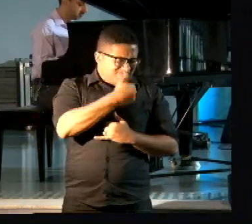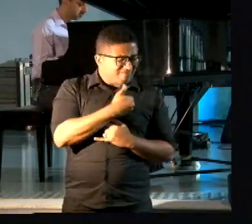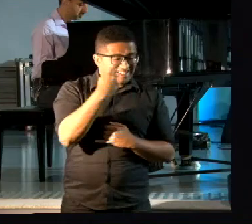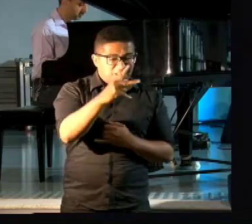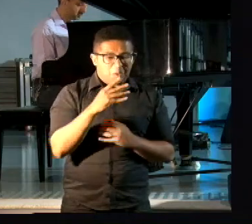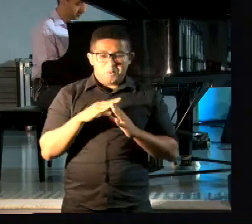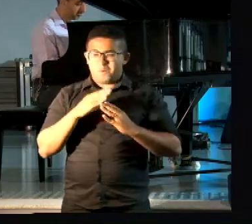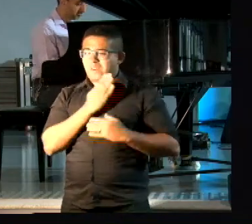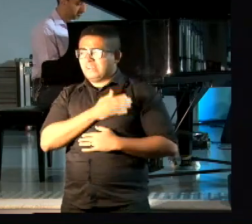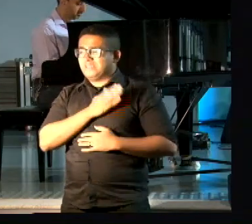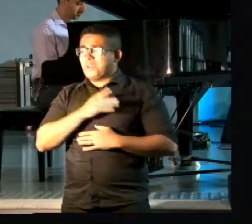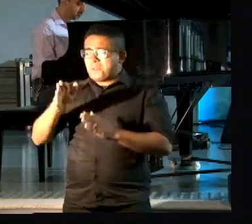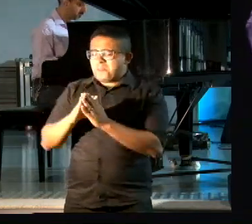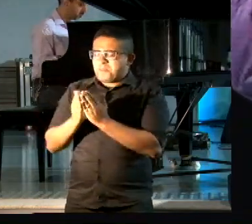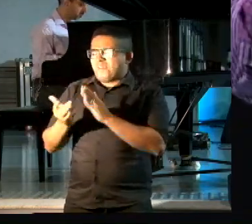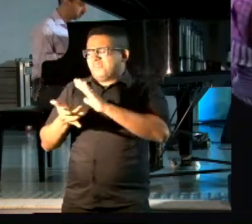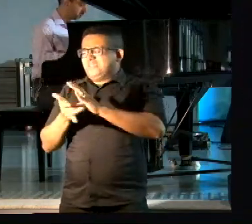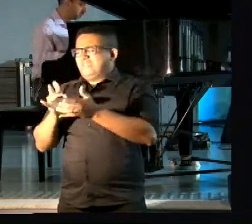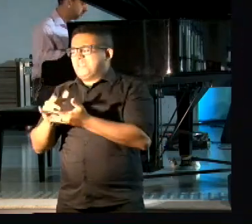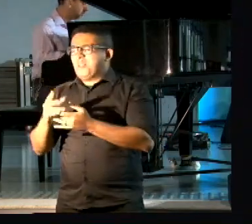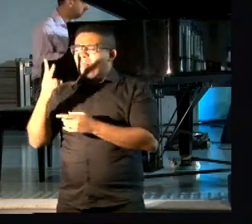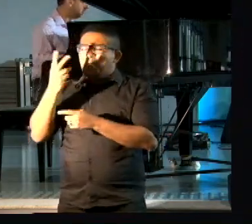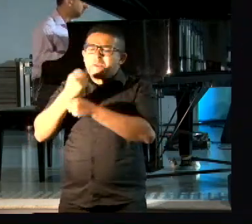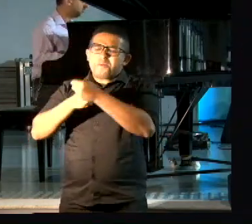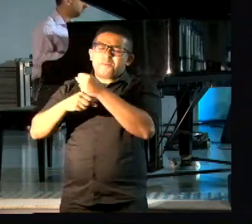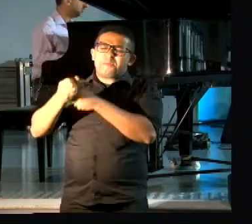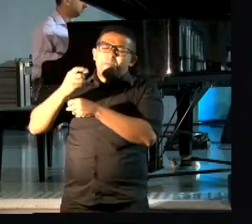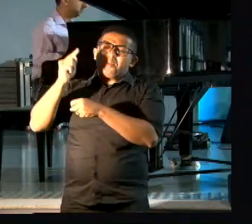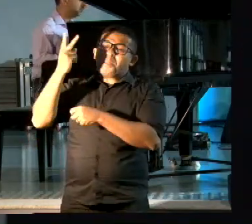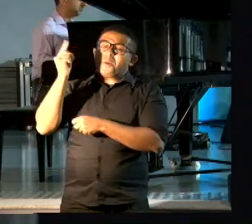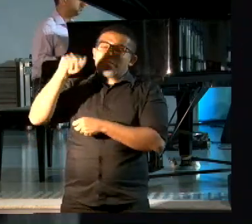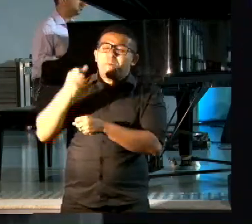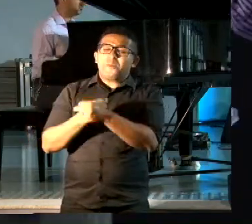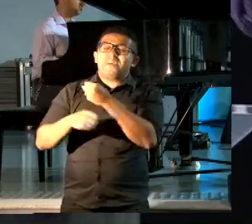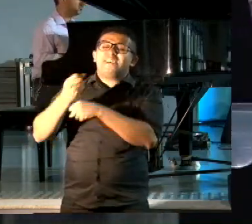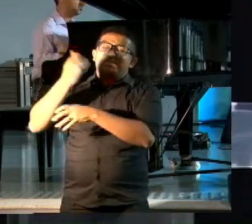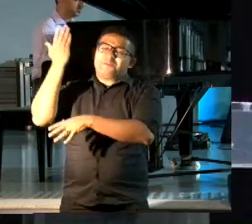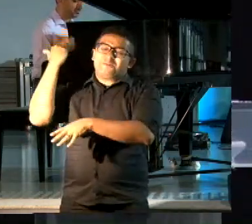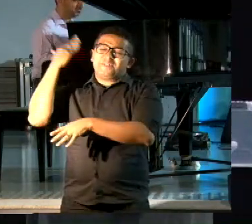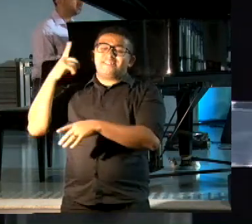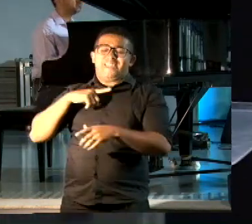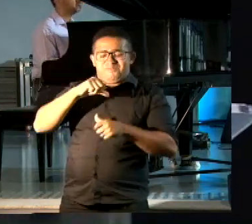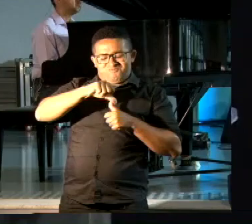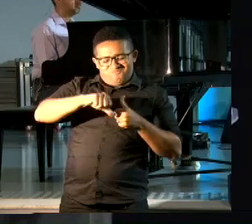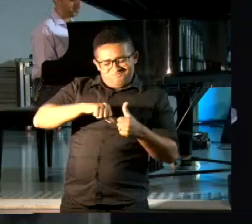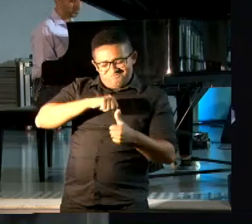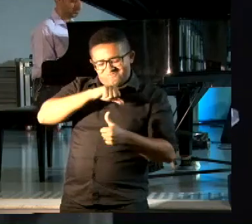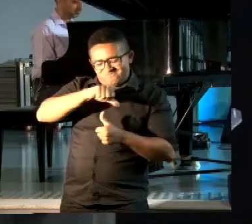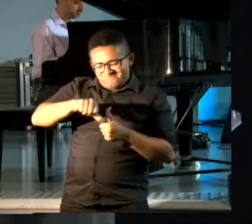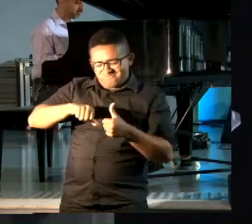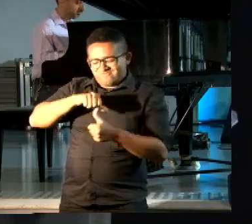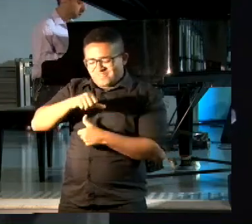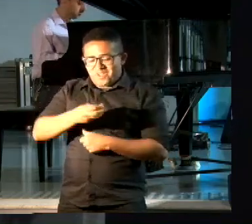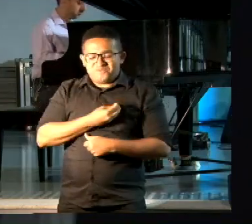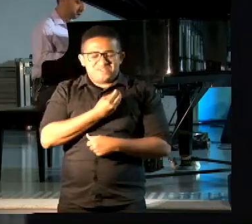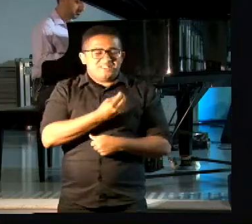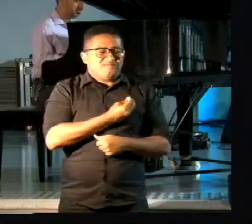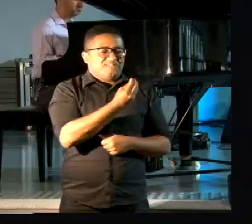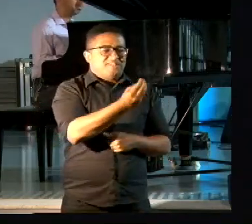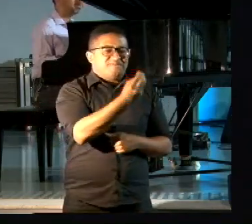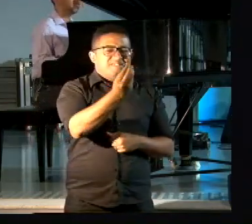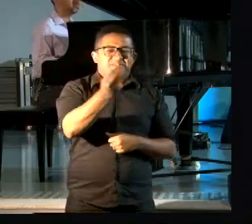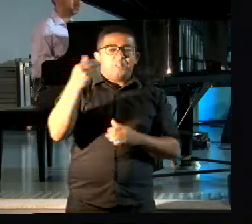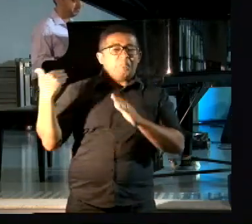Senhor Jesus, que há 2000 anos tem transformado as vidas, transformou a